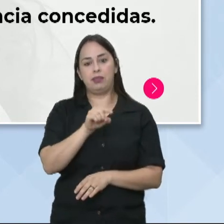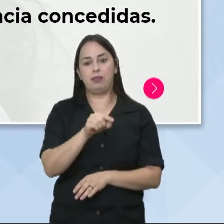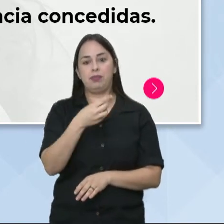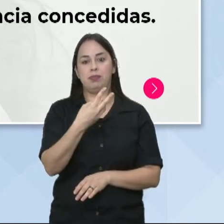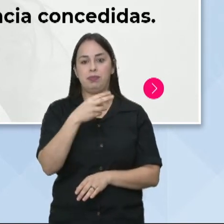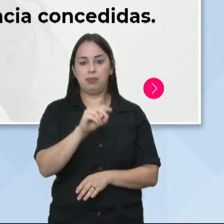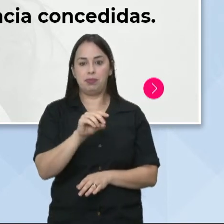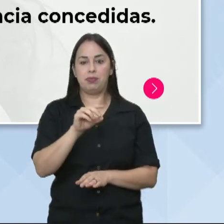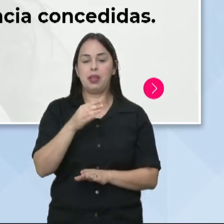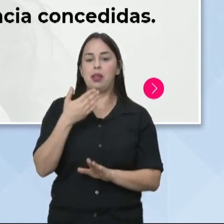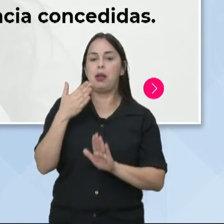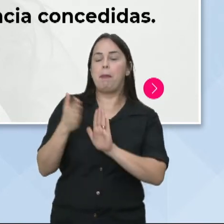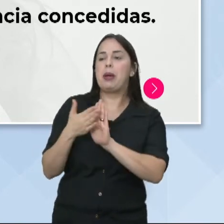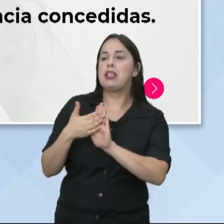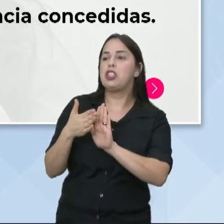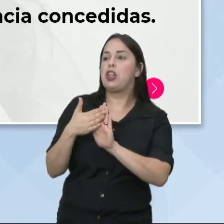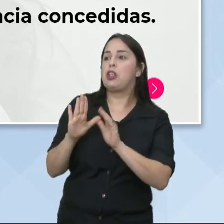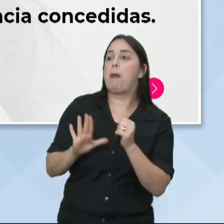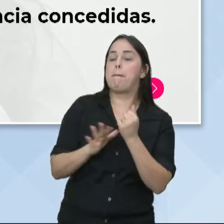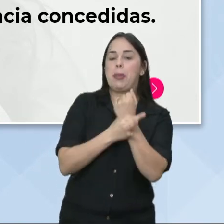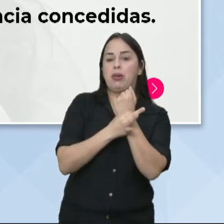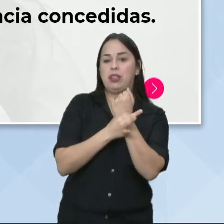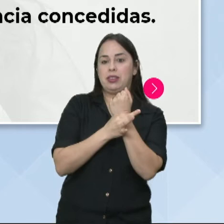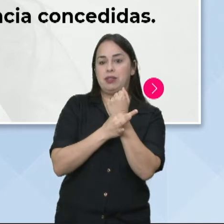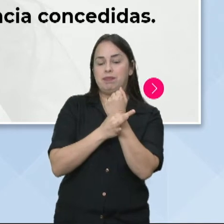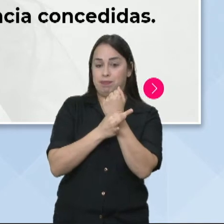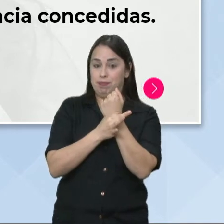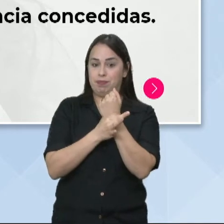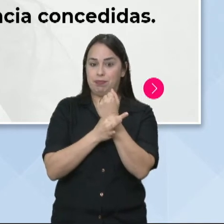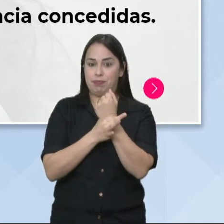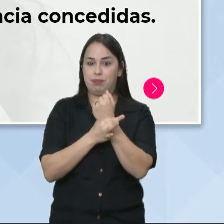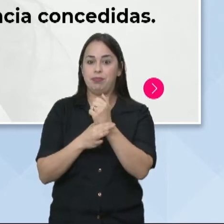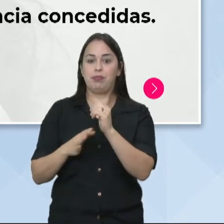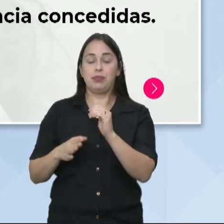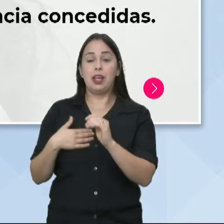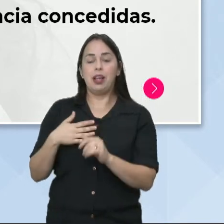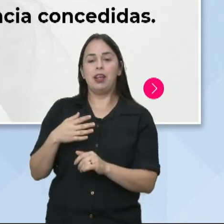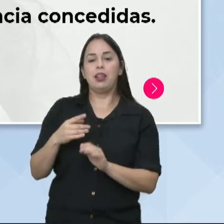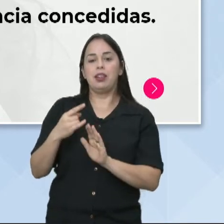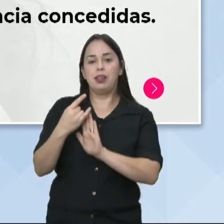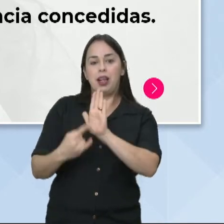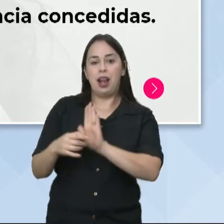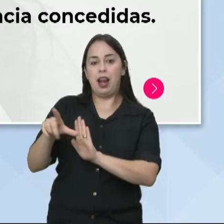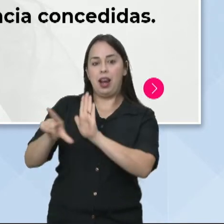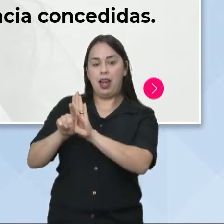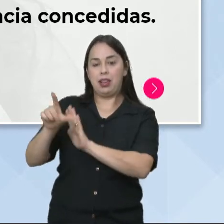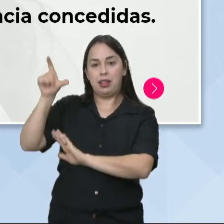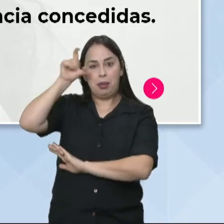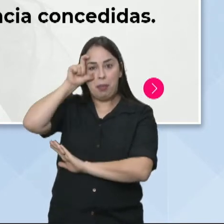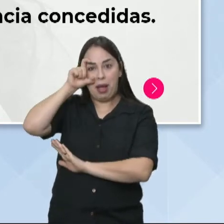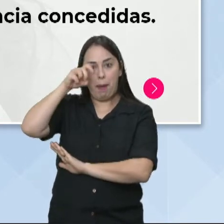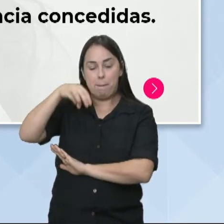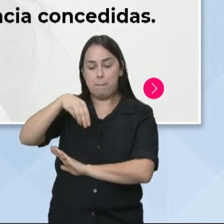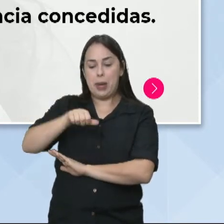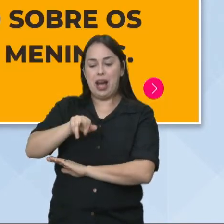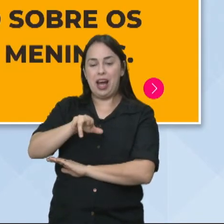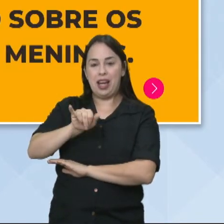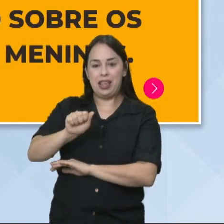concedidas têm um crescimento de 13,6. Medidas protetivas Lei Maria da Penha, que foi